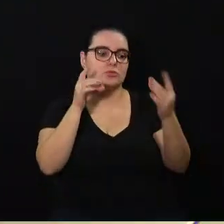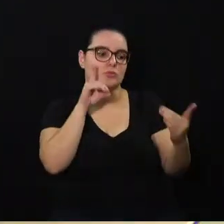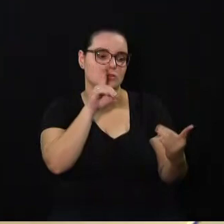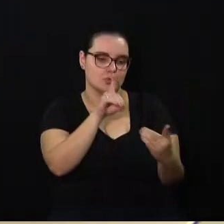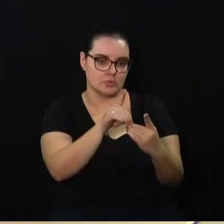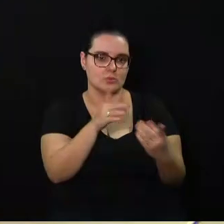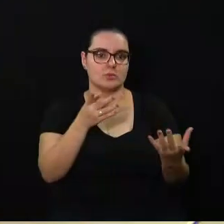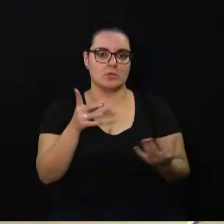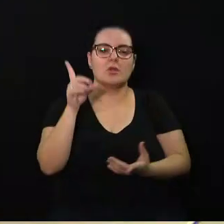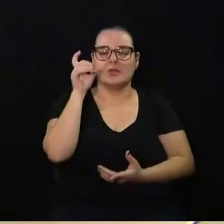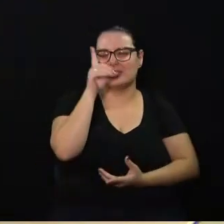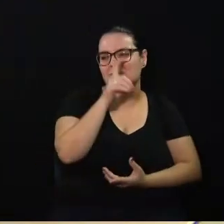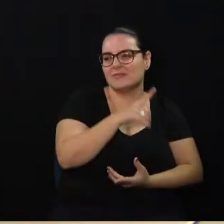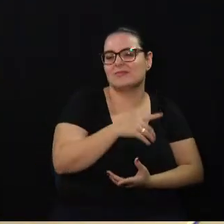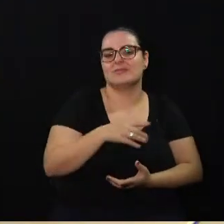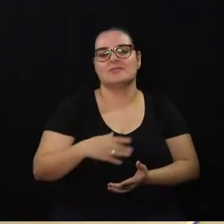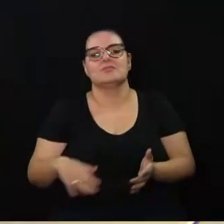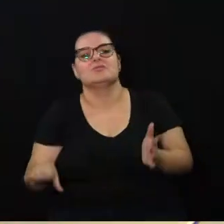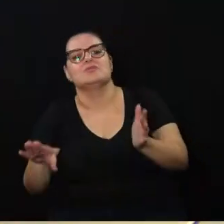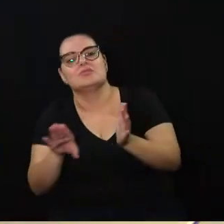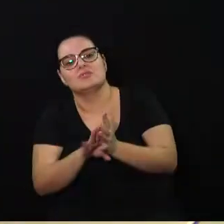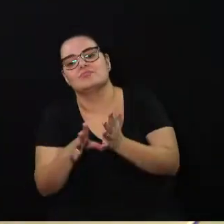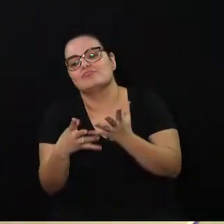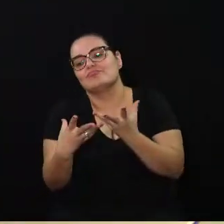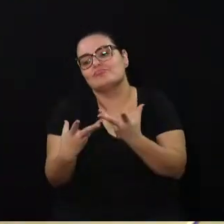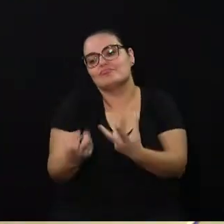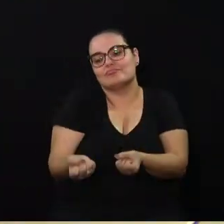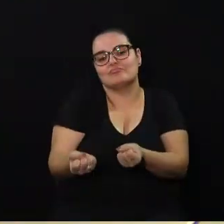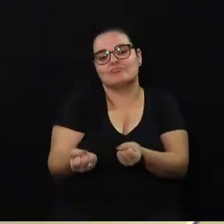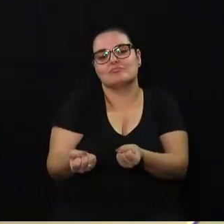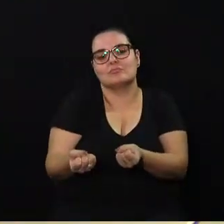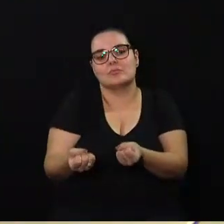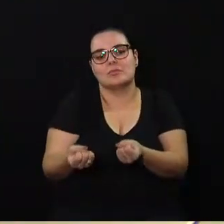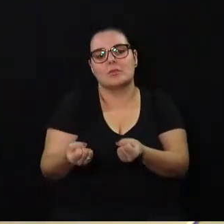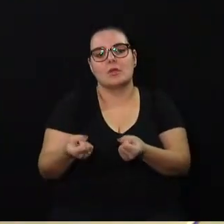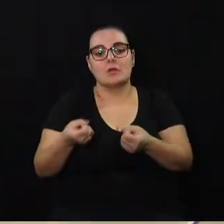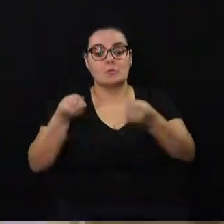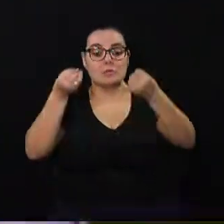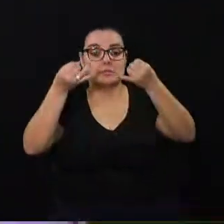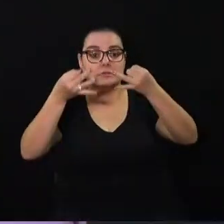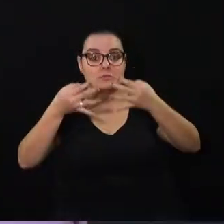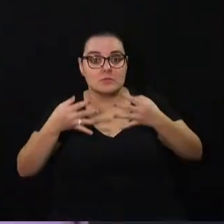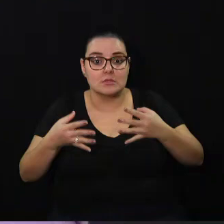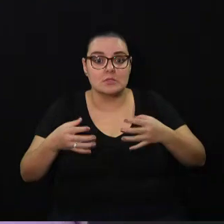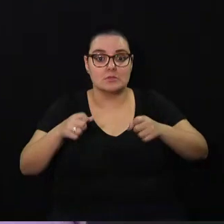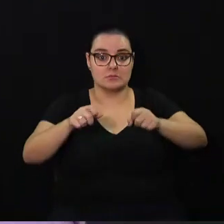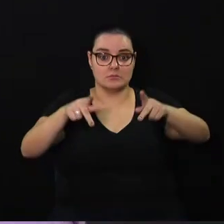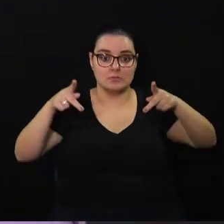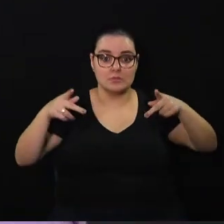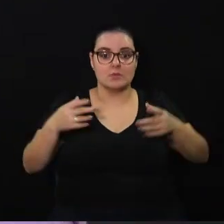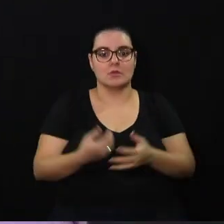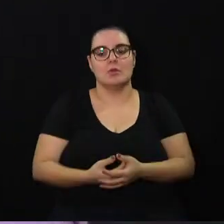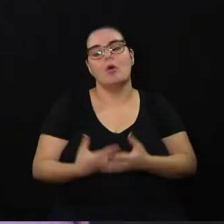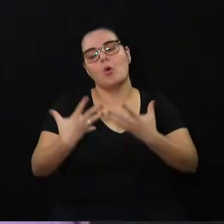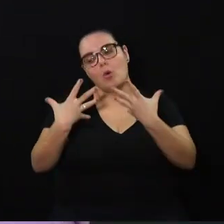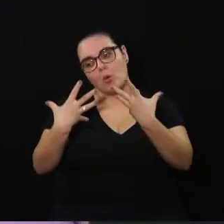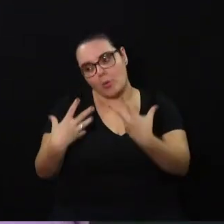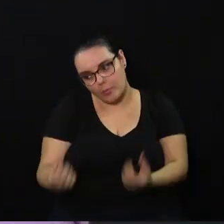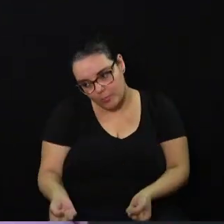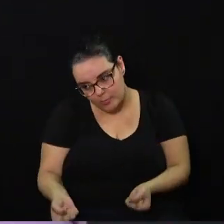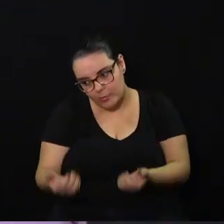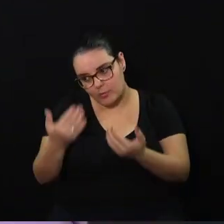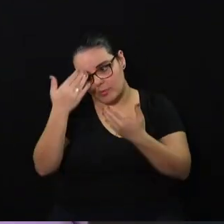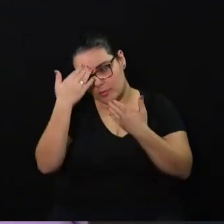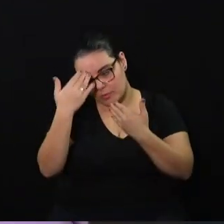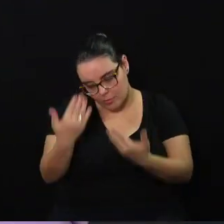isso né às vezes a gente chegar a ter esse acolhimento para falar com grande público então acolheu a nossa ideia agradeço